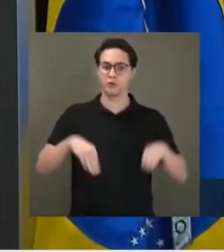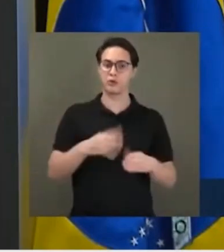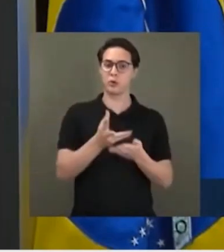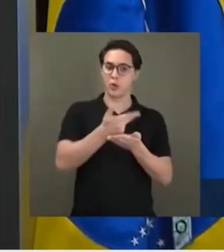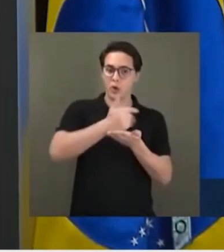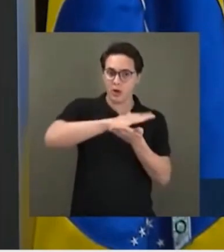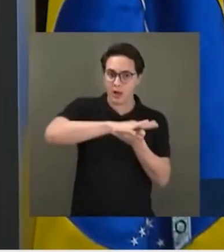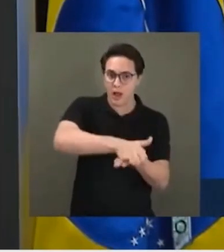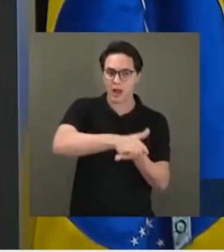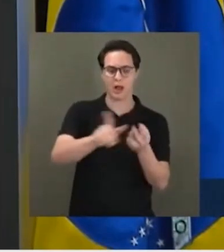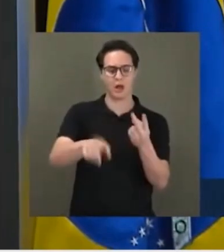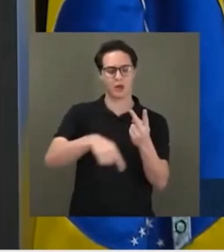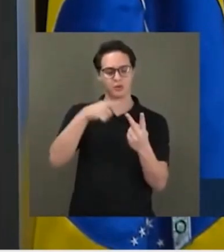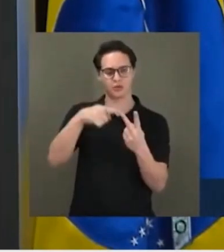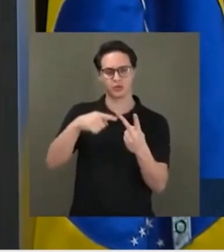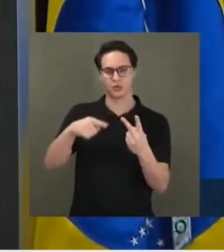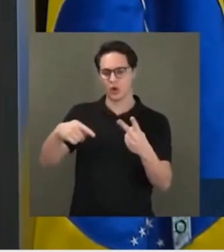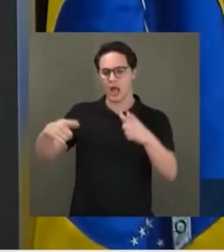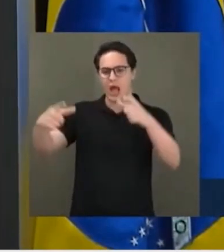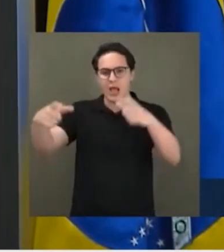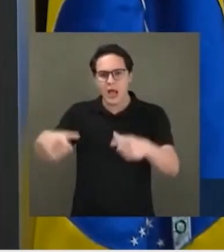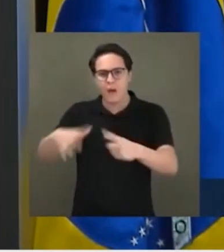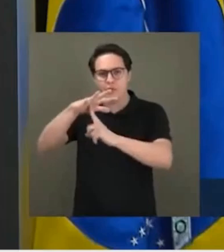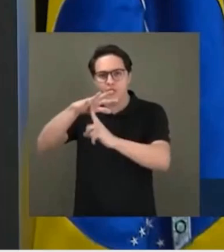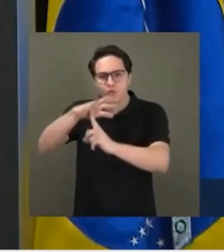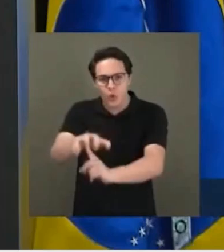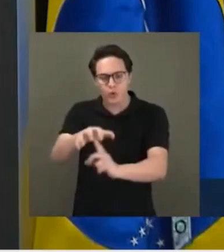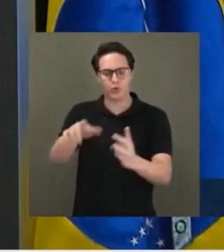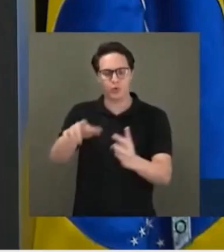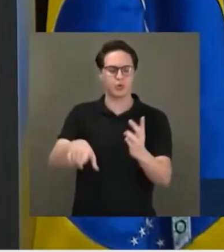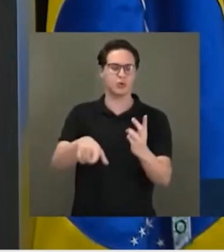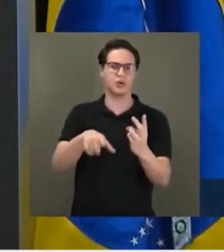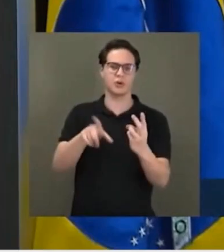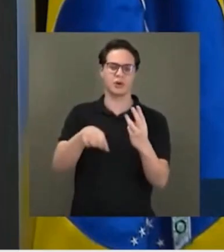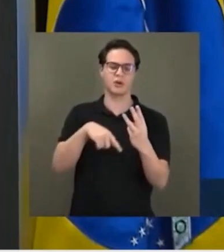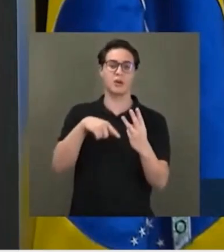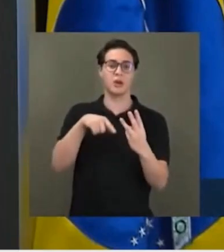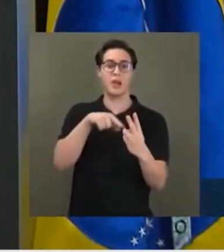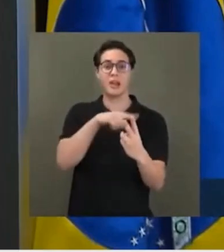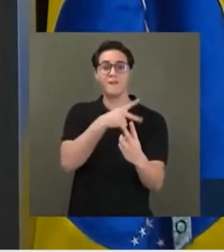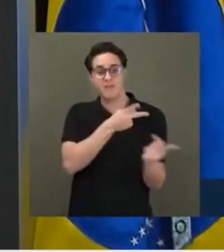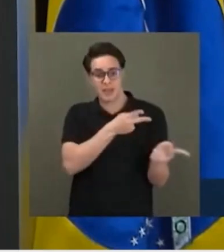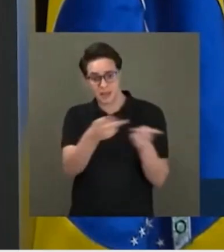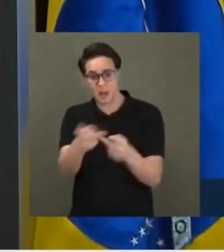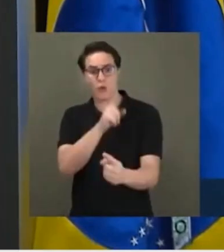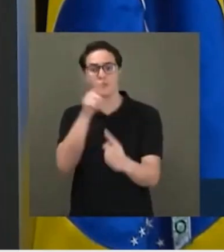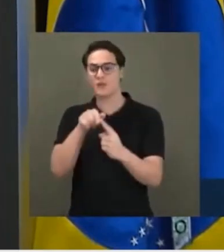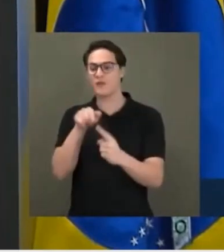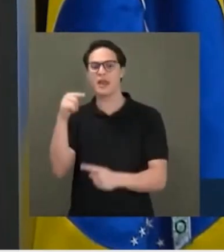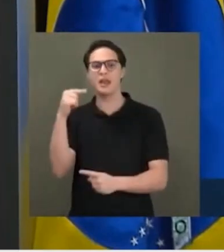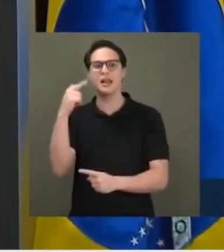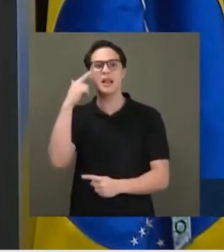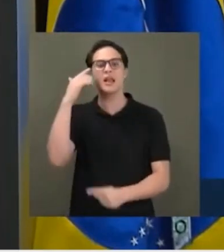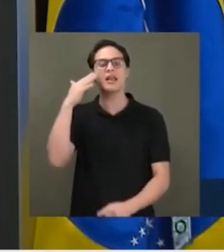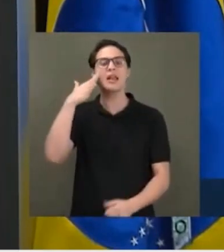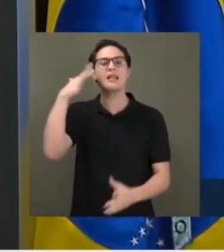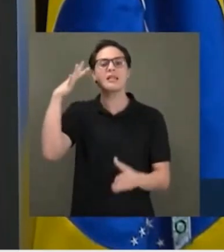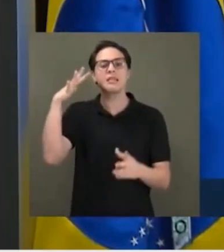holocausto campos de concentração para que entenda caso ele